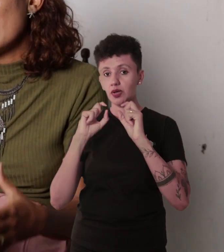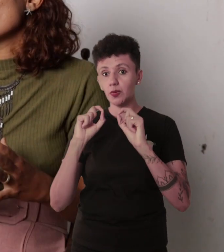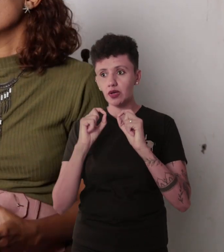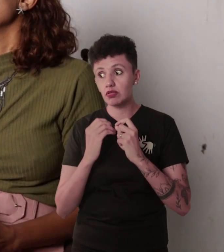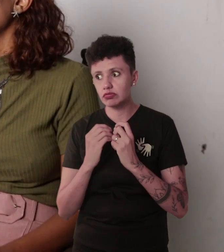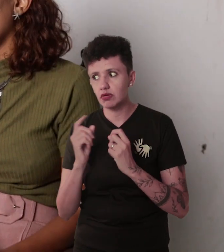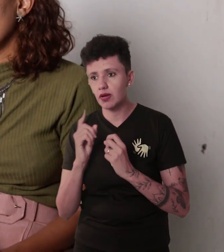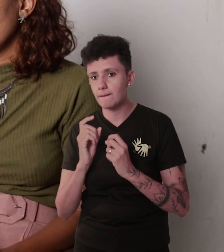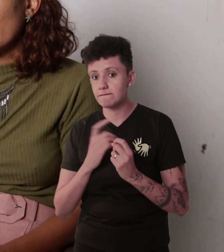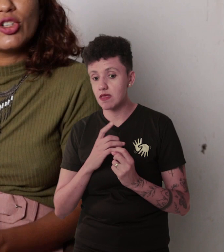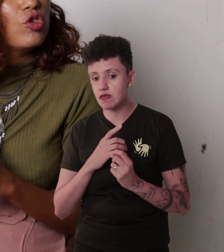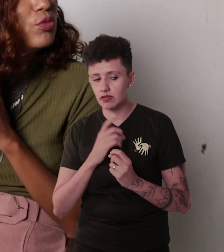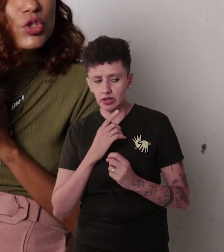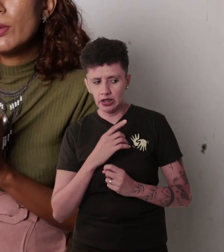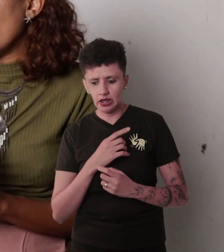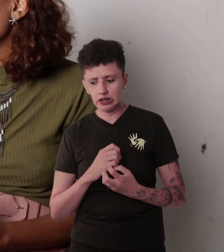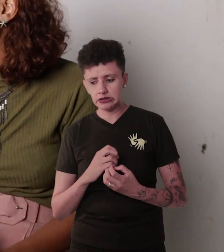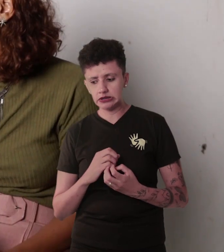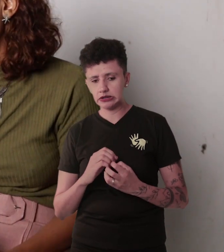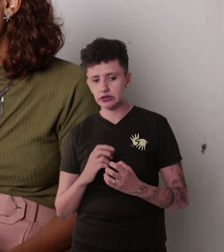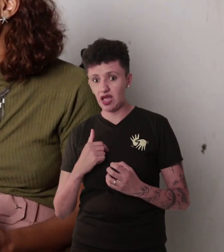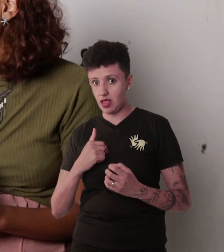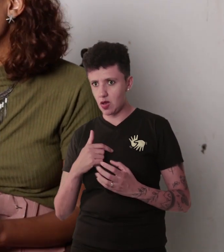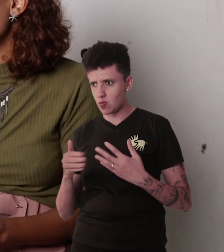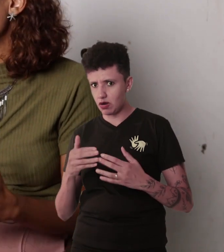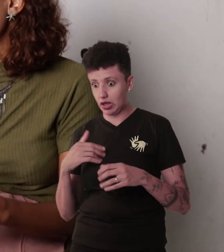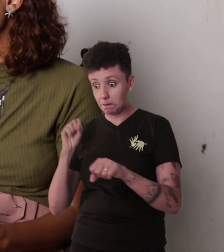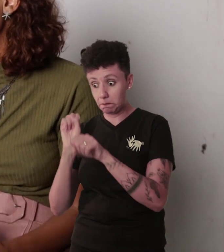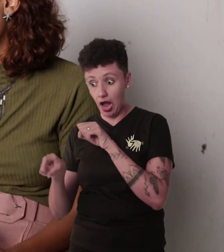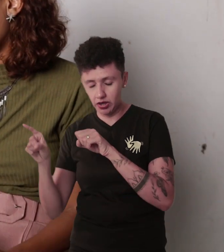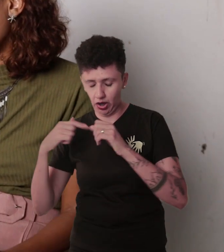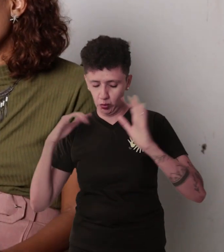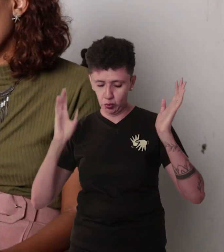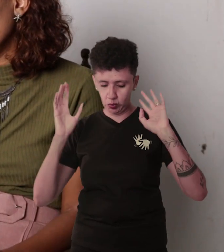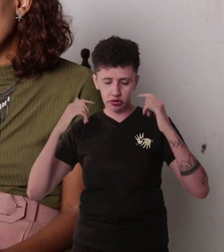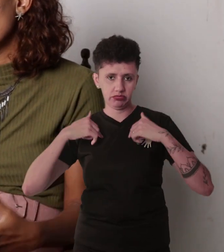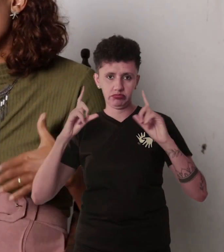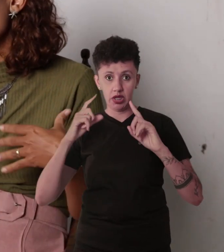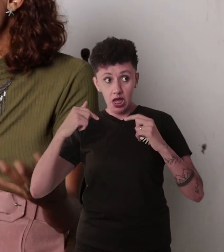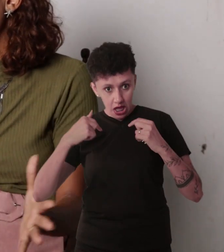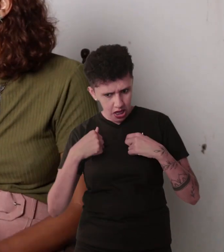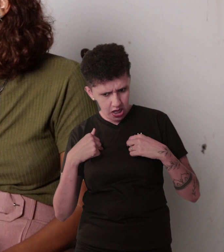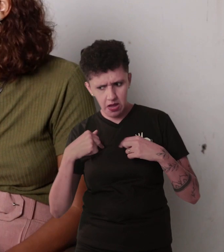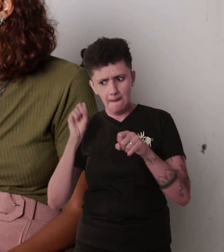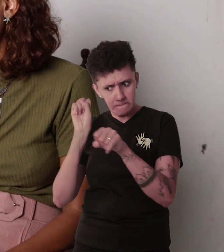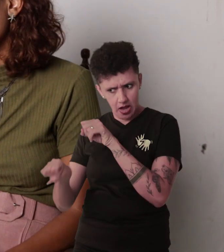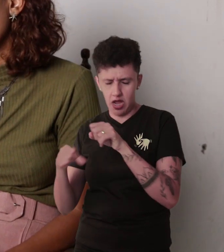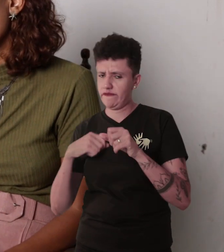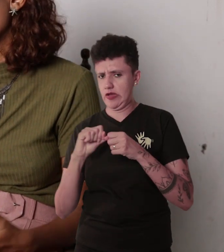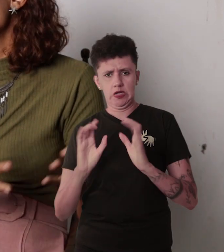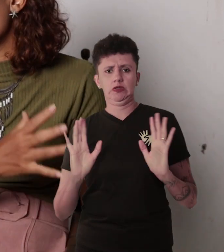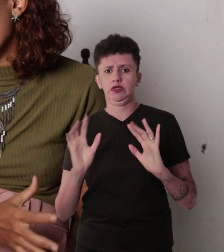para amedrontar, porque todo mundo tinha pavor mesmo. As pessoas que eu falava, elas diziam, eu jamais cometeria um